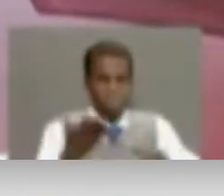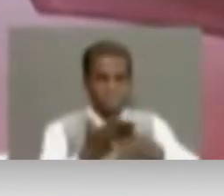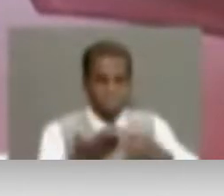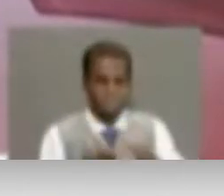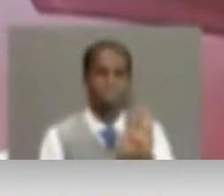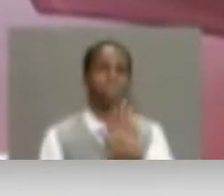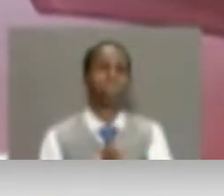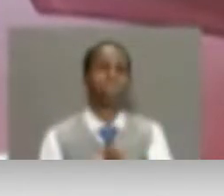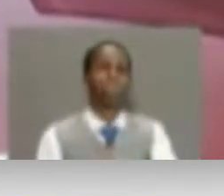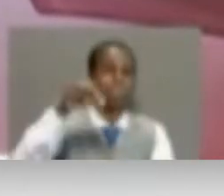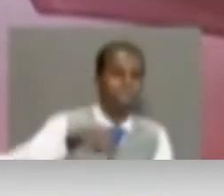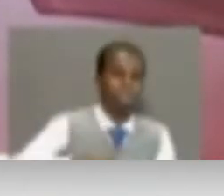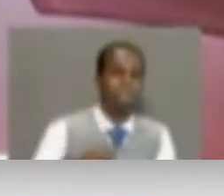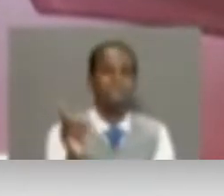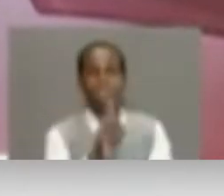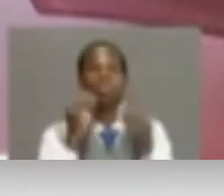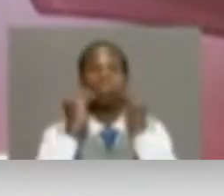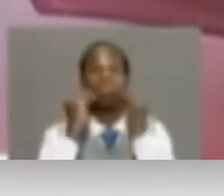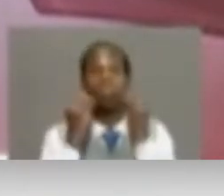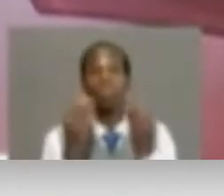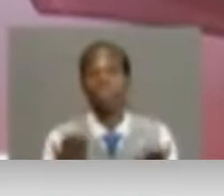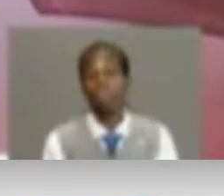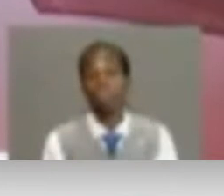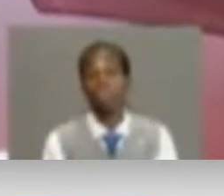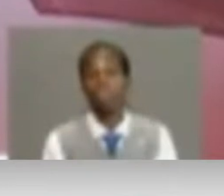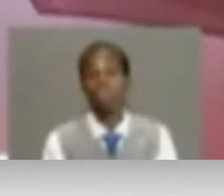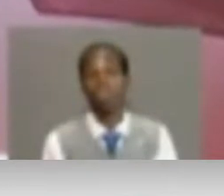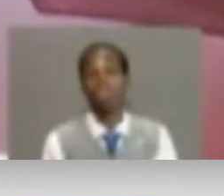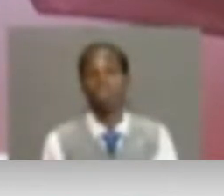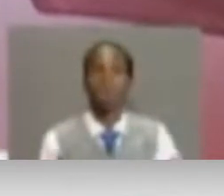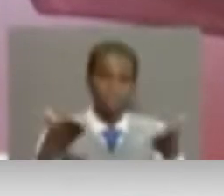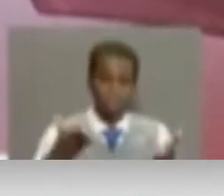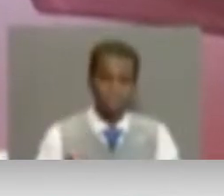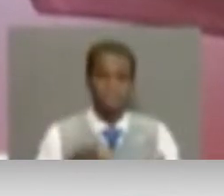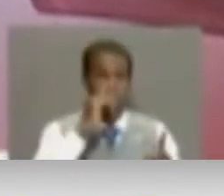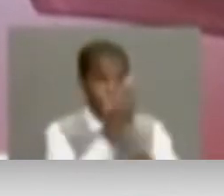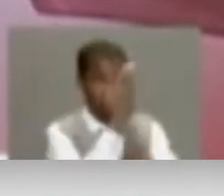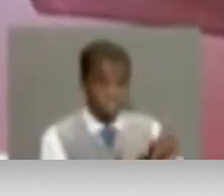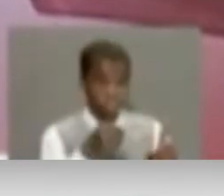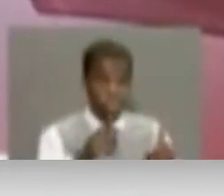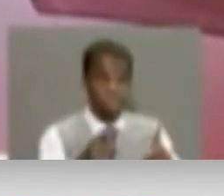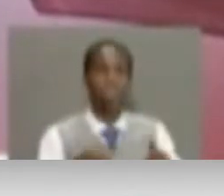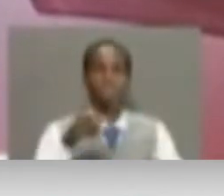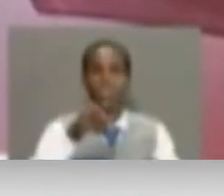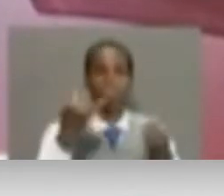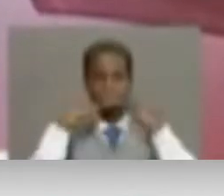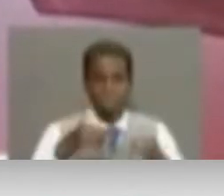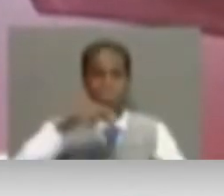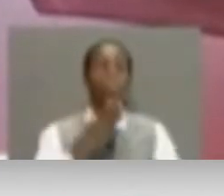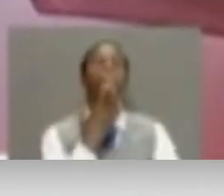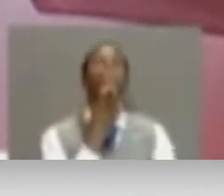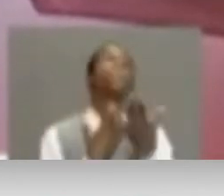intenção? Mas isso, basta a intenção, mas a intenção manifestada que o desvincula deste vínculo. A lei dos